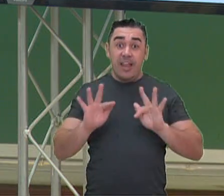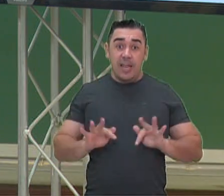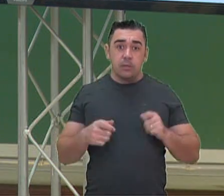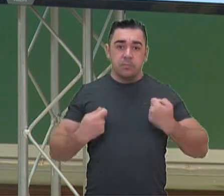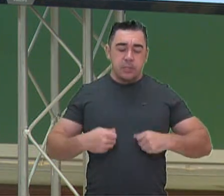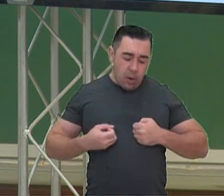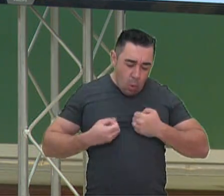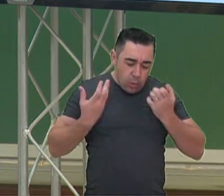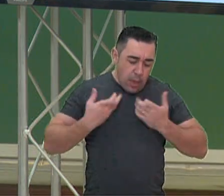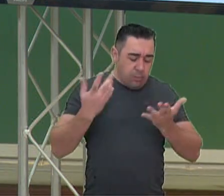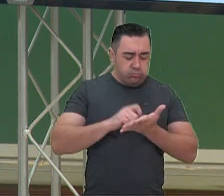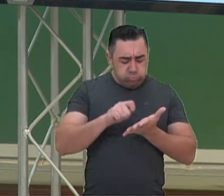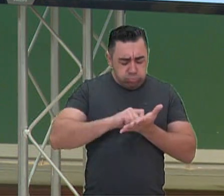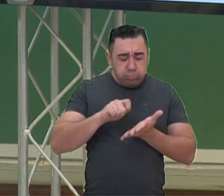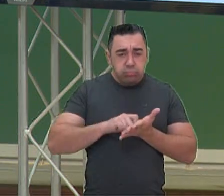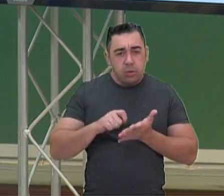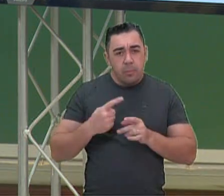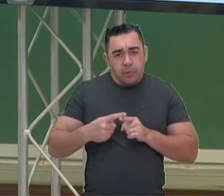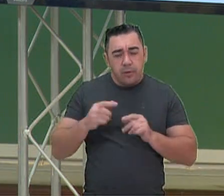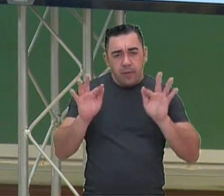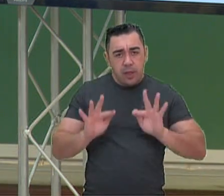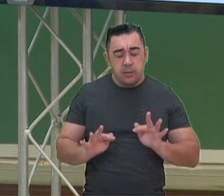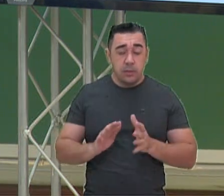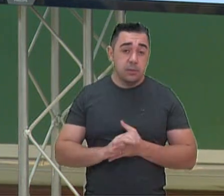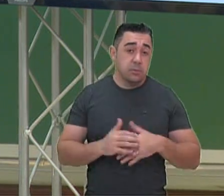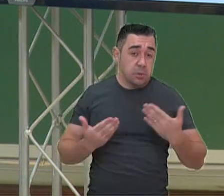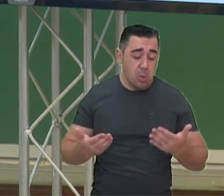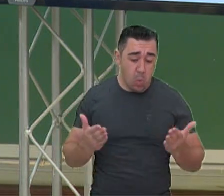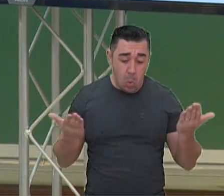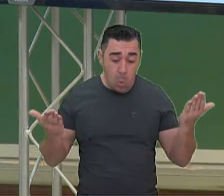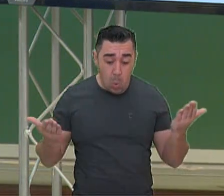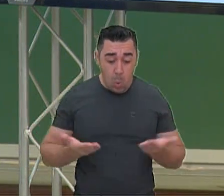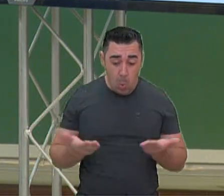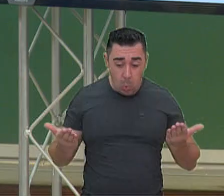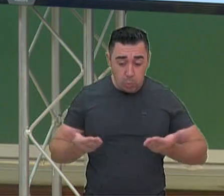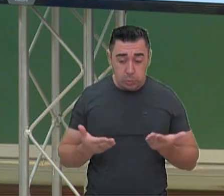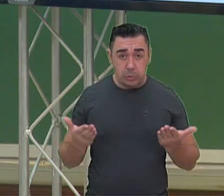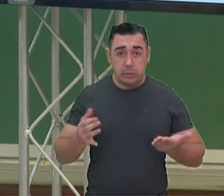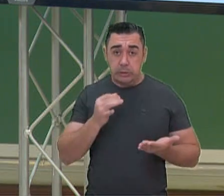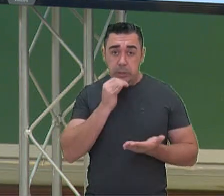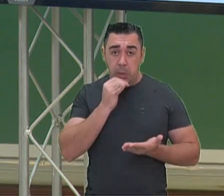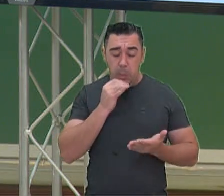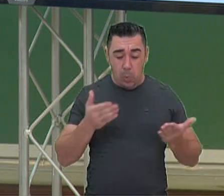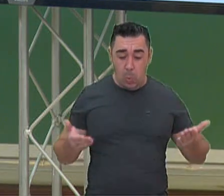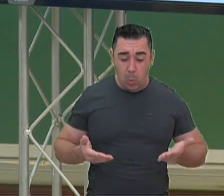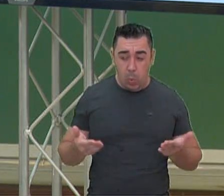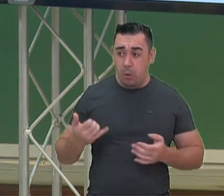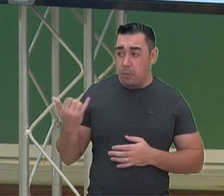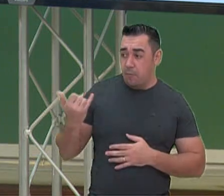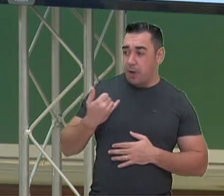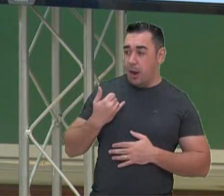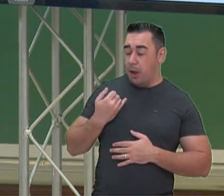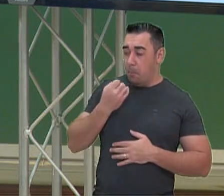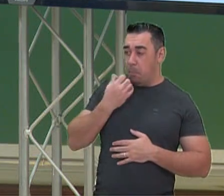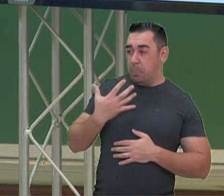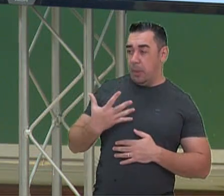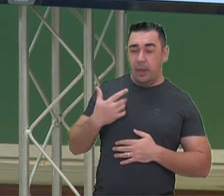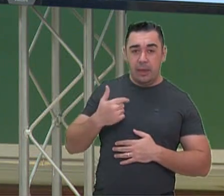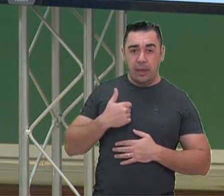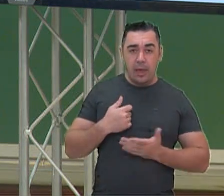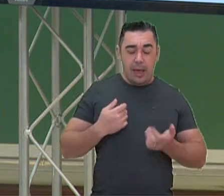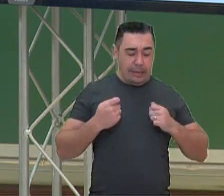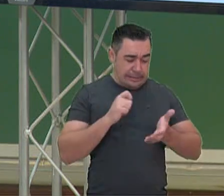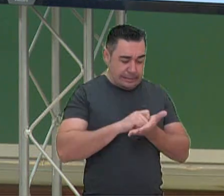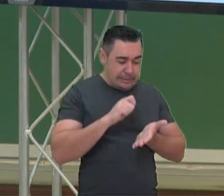e eu preciso contar por que eu estou feliz. Hoje eu fui elogiada. Hoje